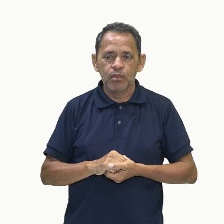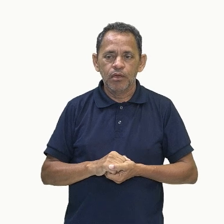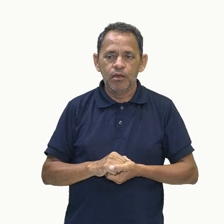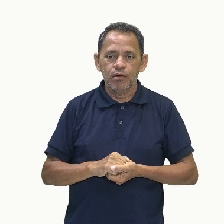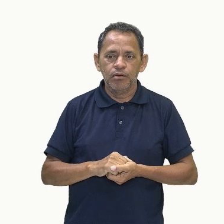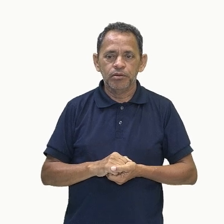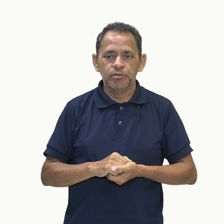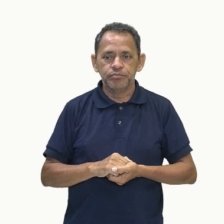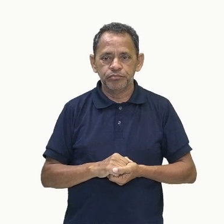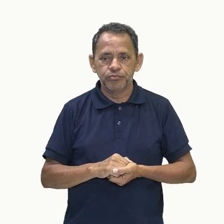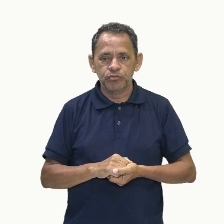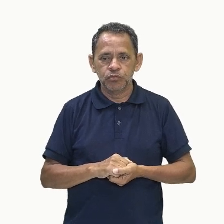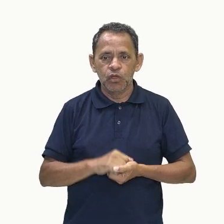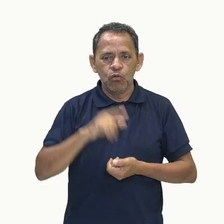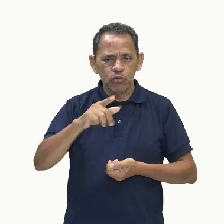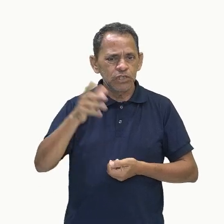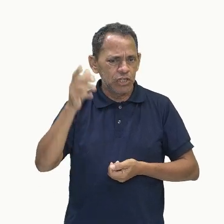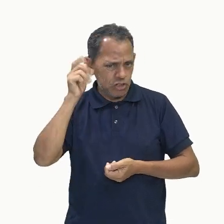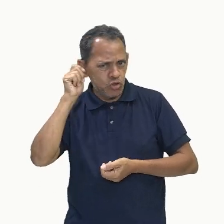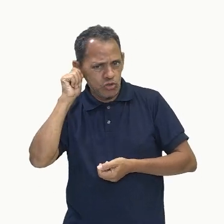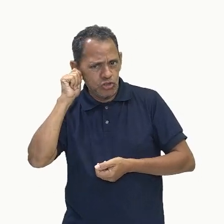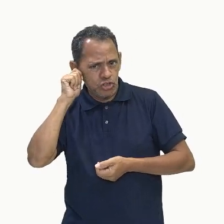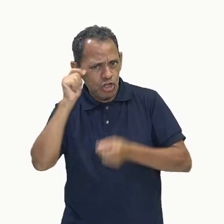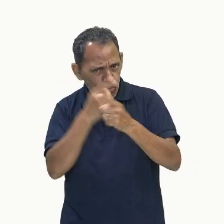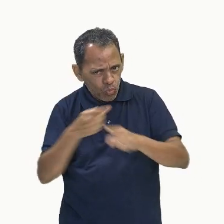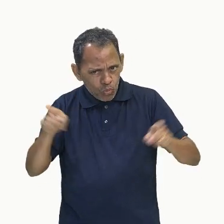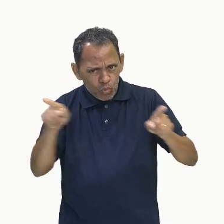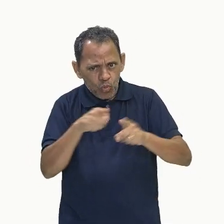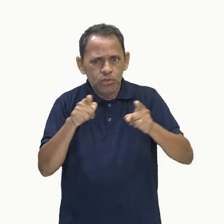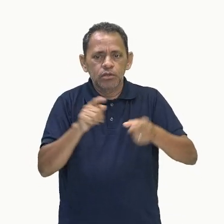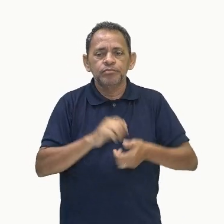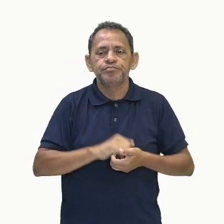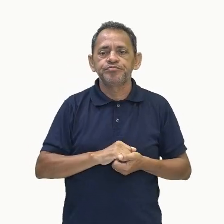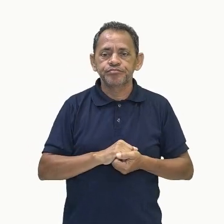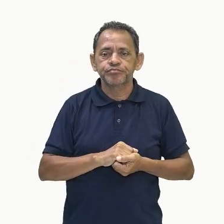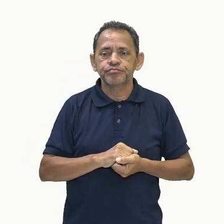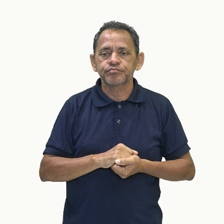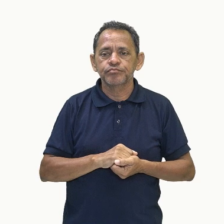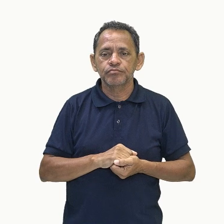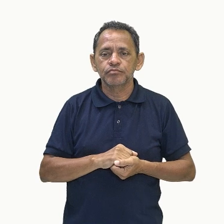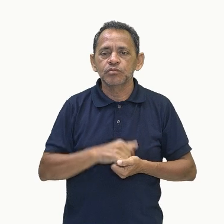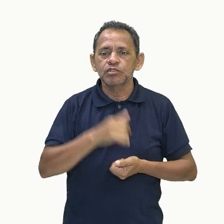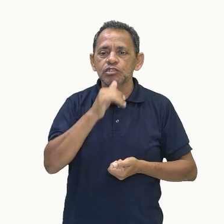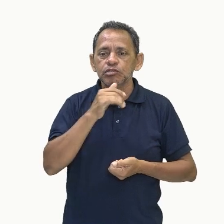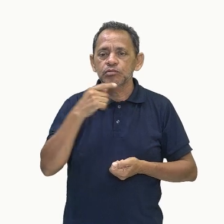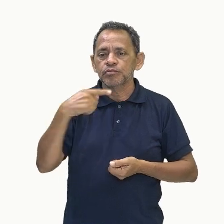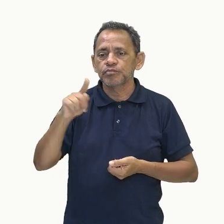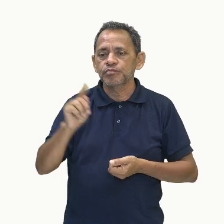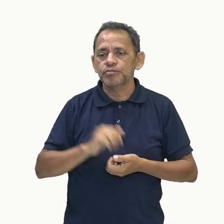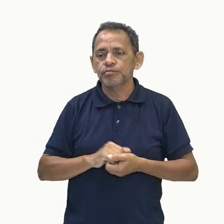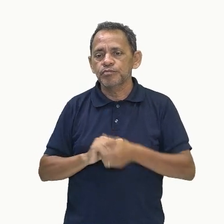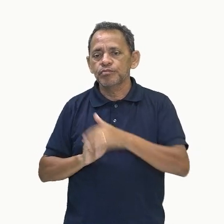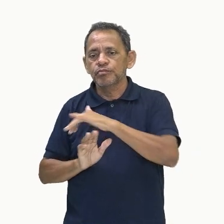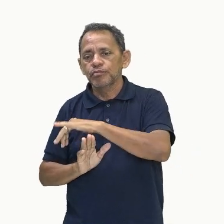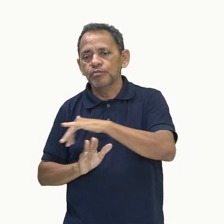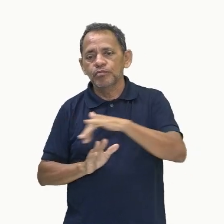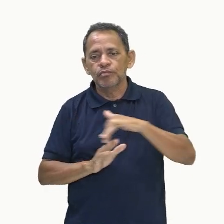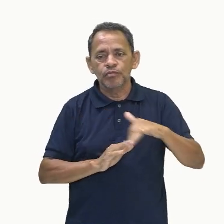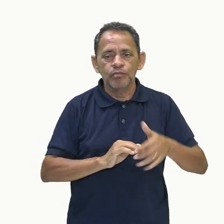está escutando música? Vamos lá, olha aqui o próximo exemplo. Esta frase aqui, na